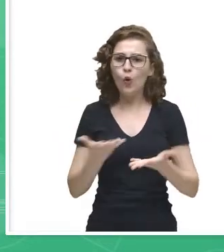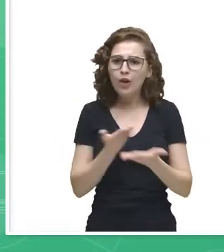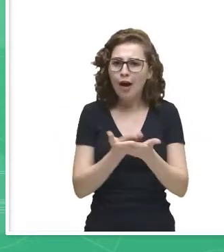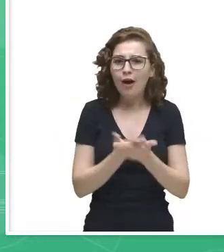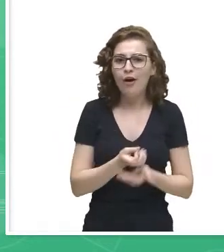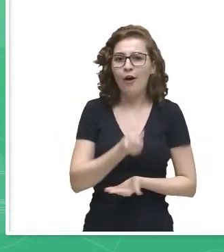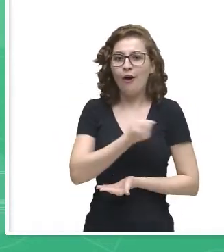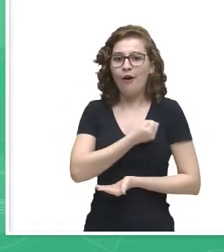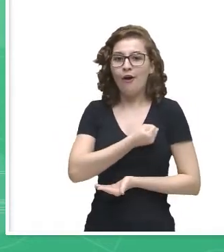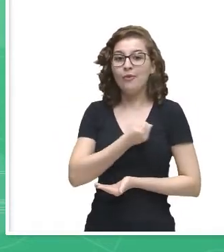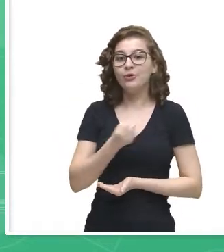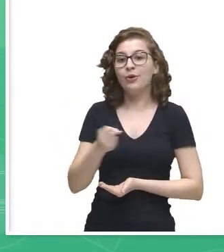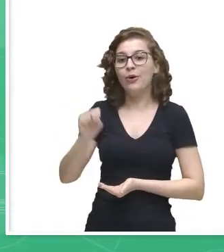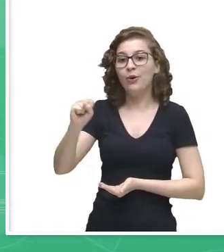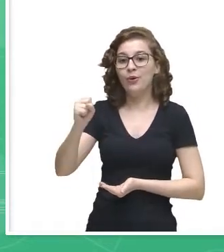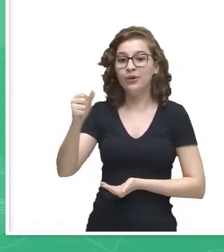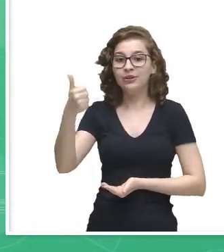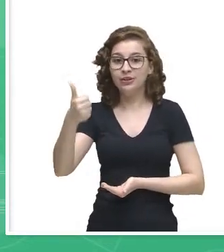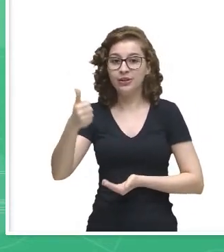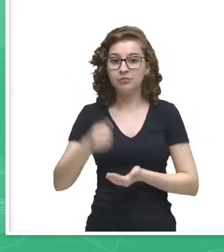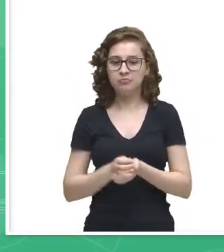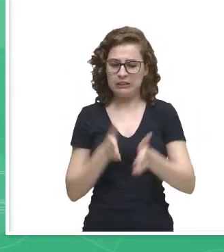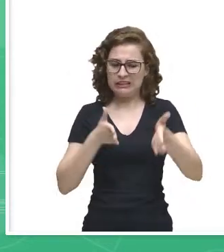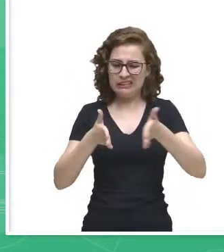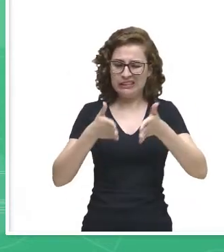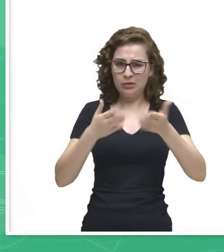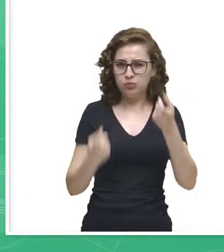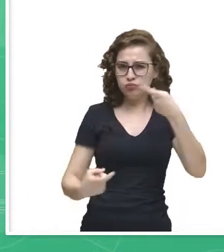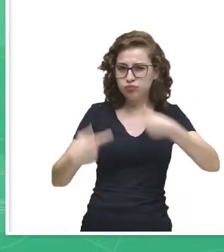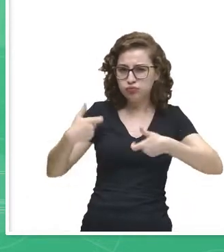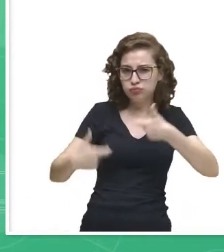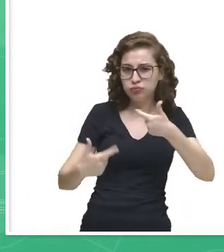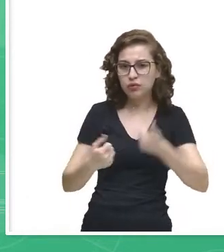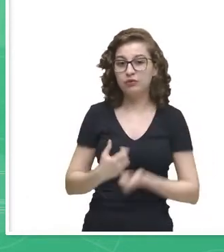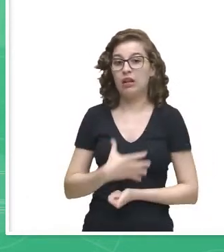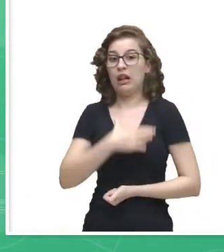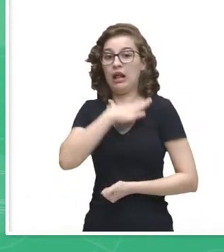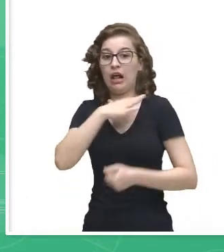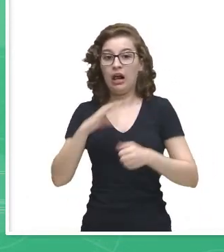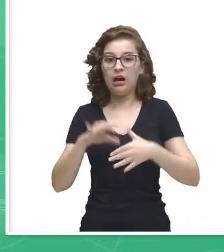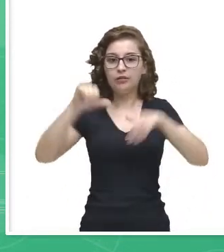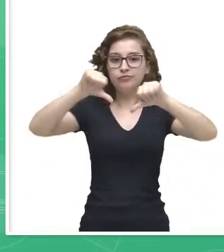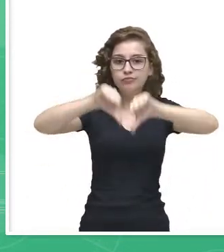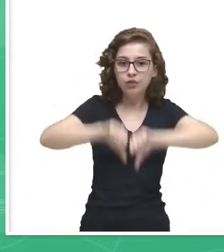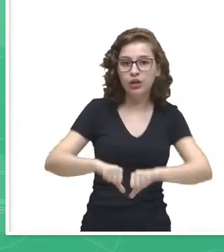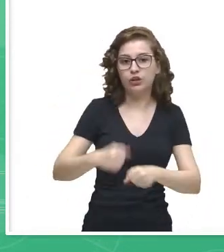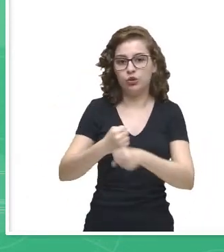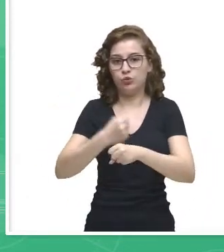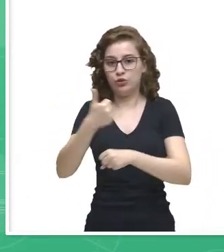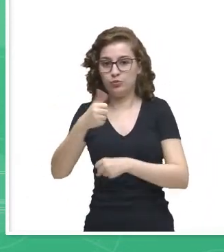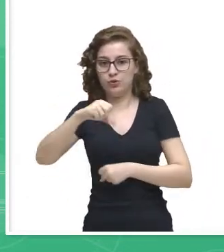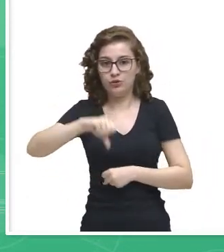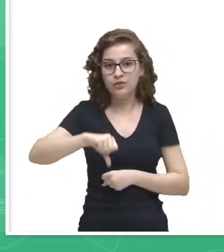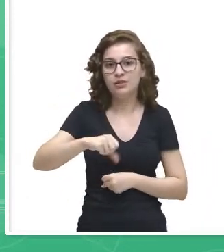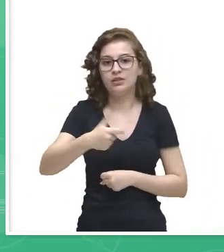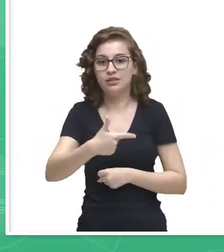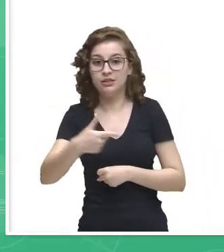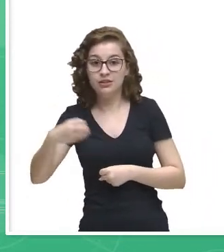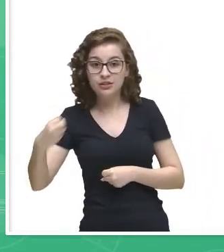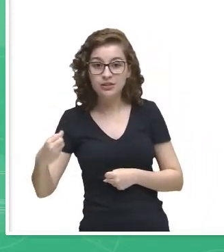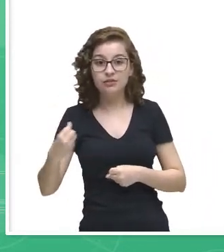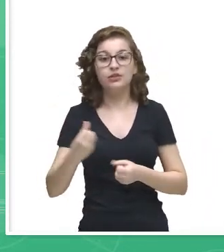vai aprender sobre período entre guerras, crise de 1929, a ascensão dos regimes totalitários, nazismo